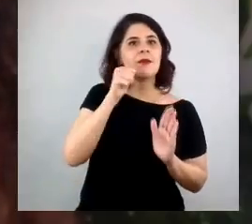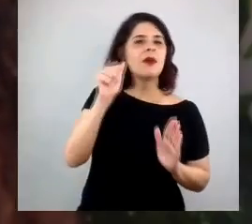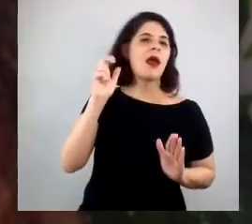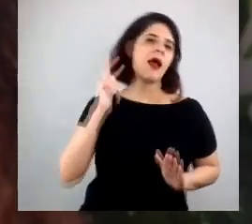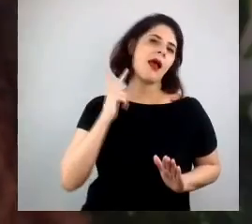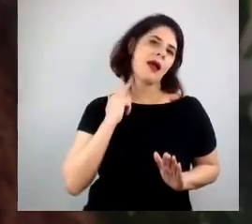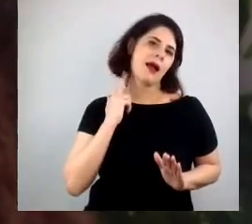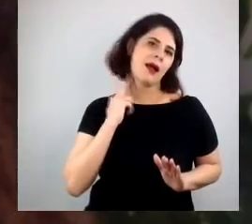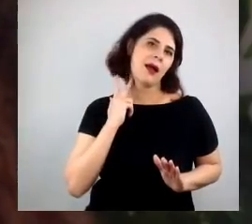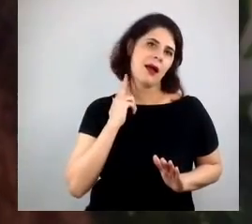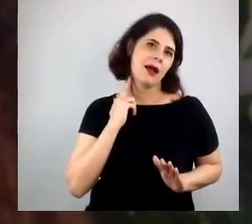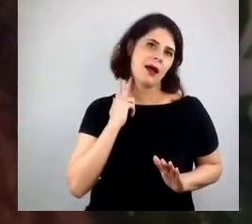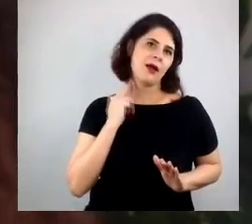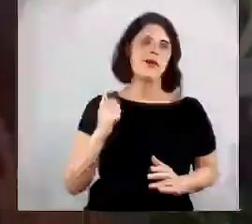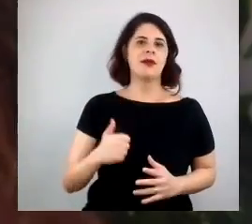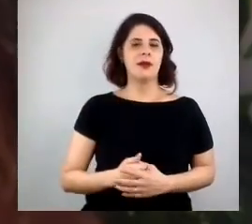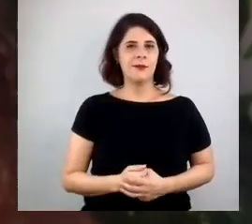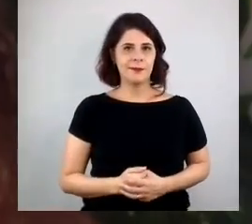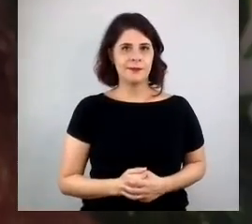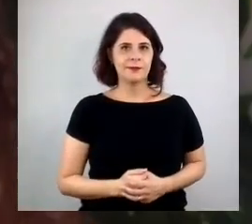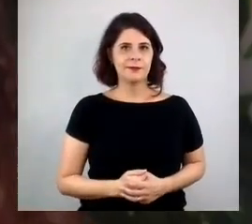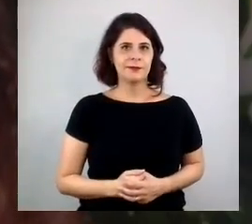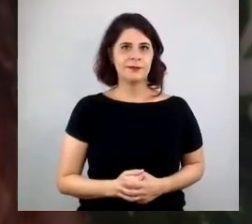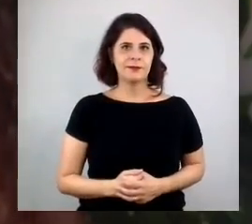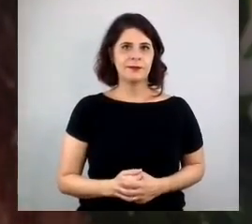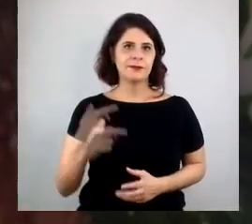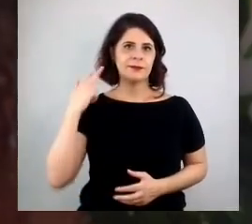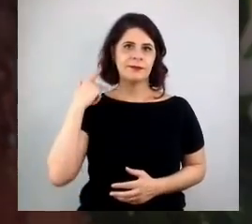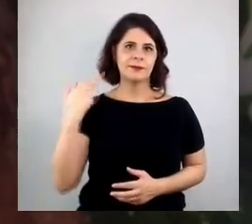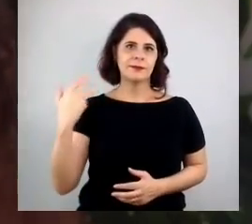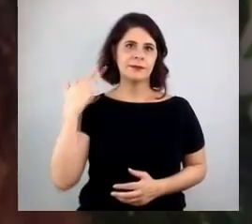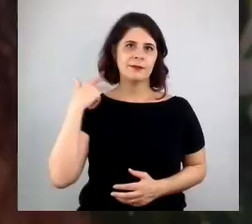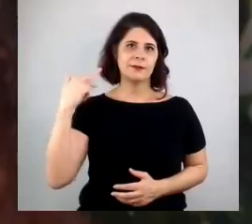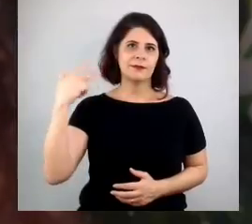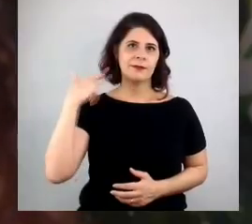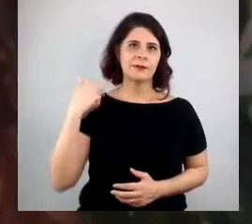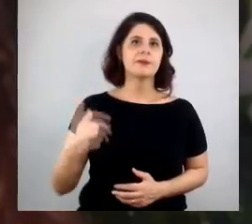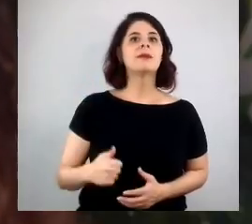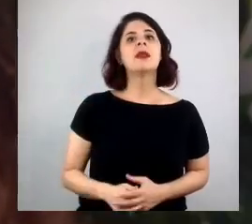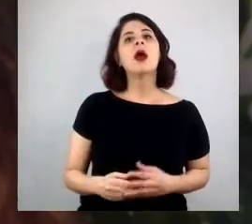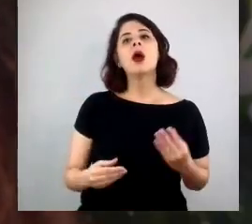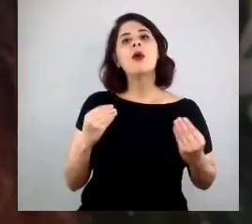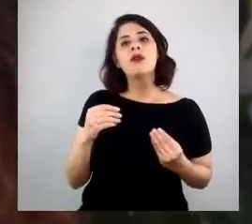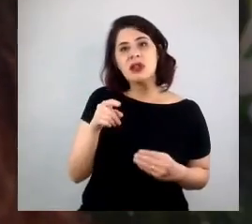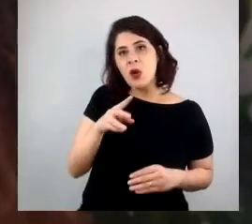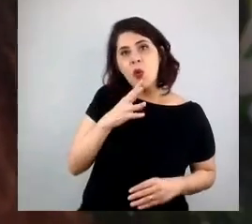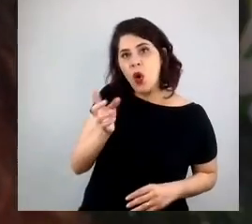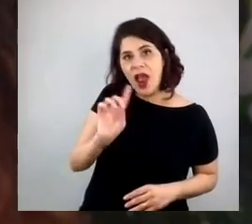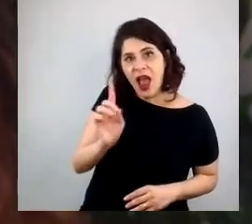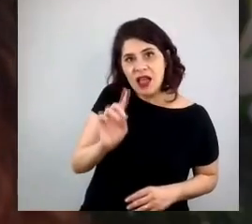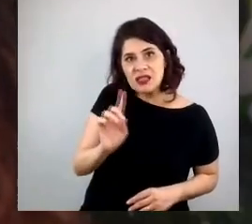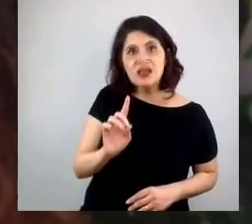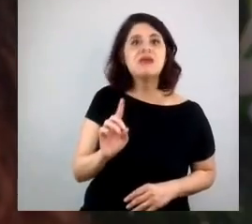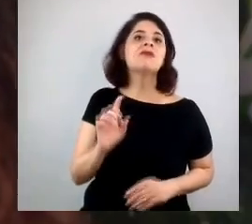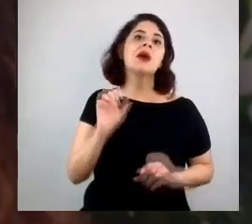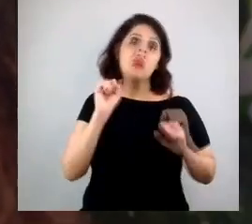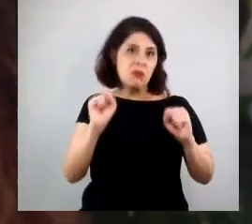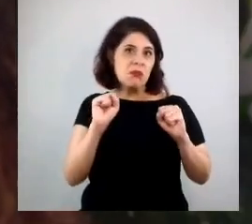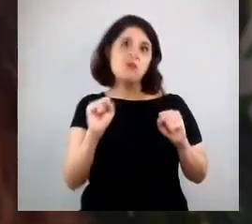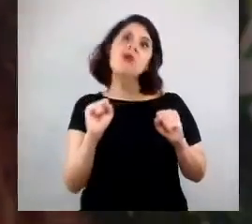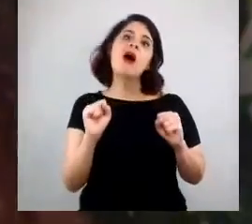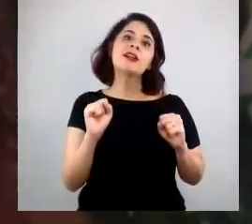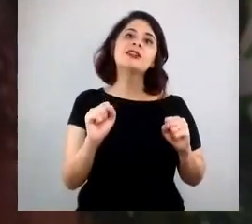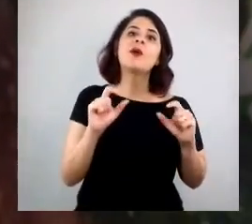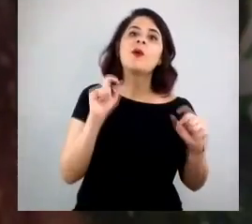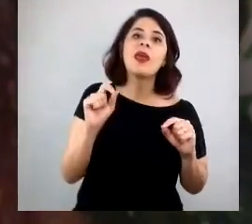Jesus. Para quem não conhece também, dá um Google, enfim. E tem um trecho